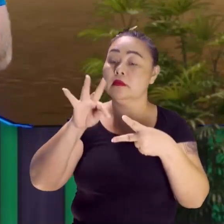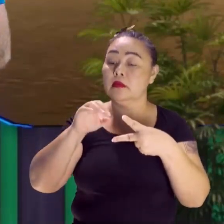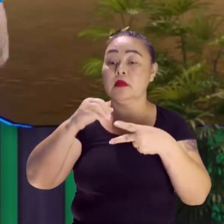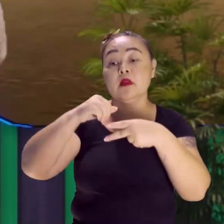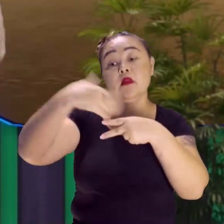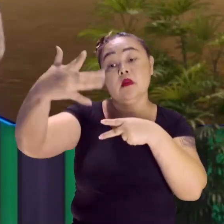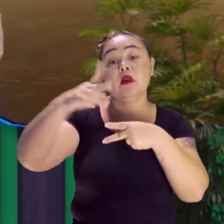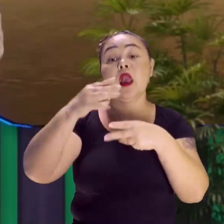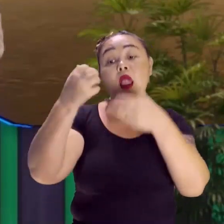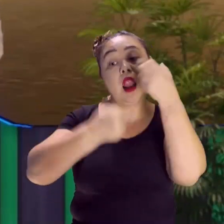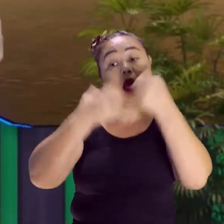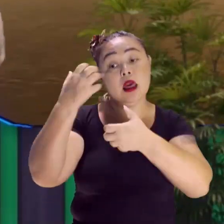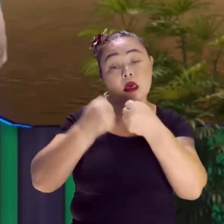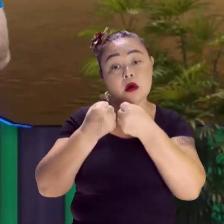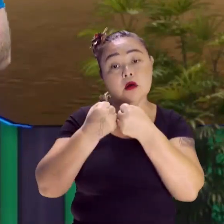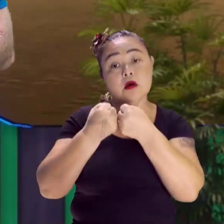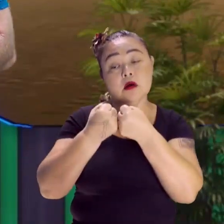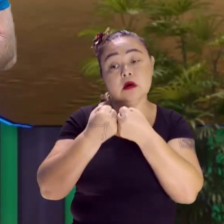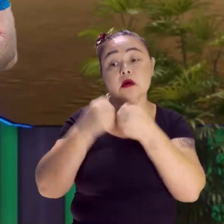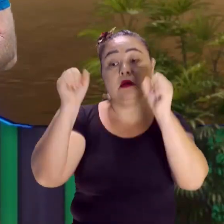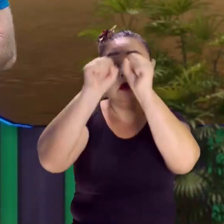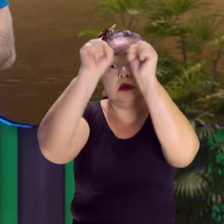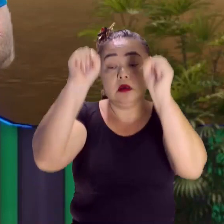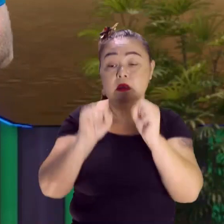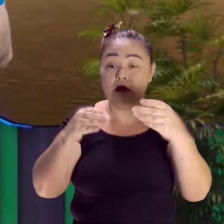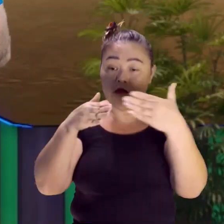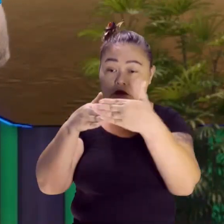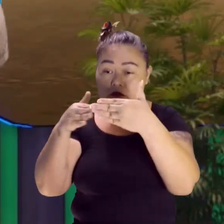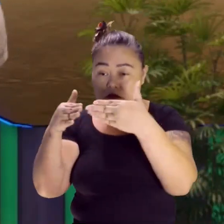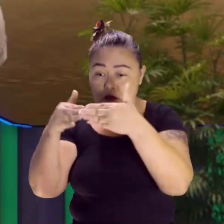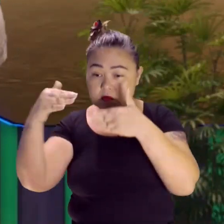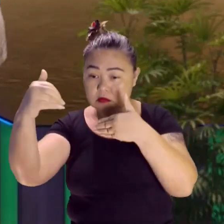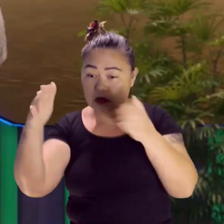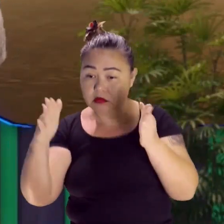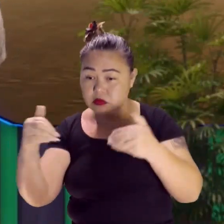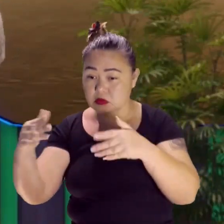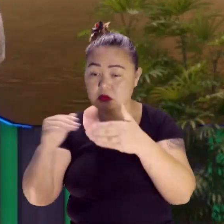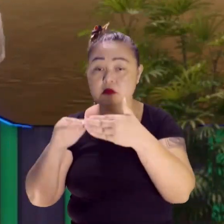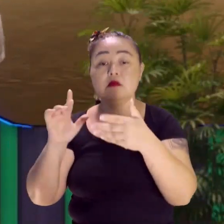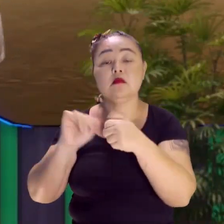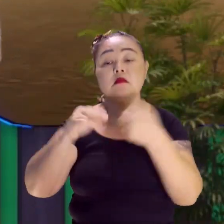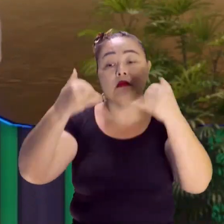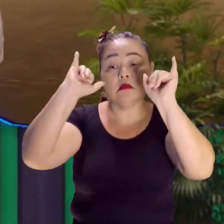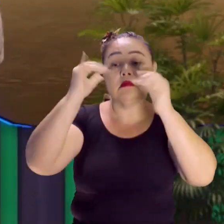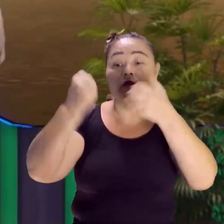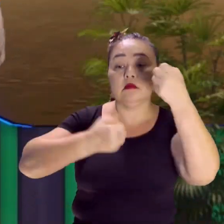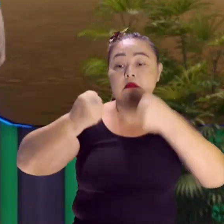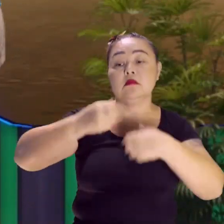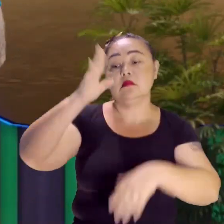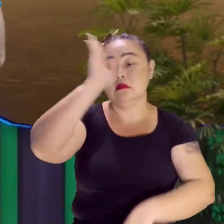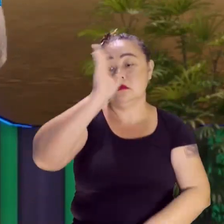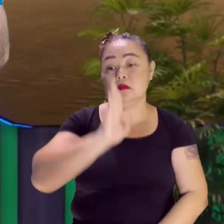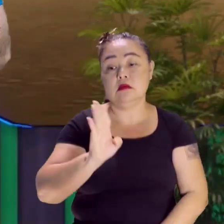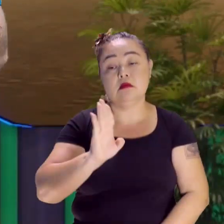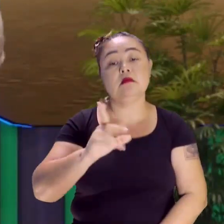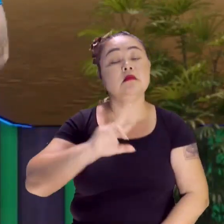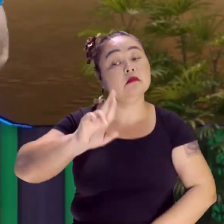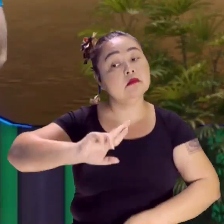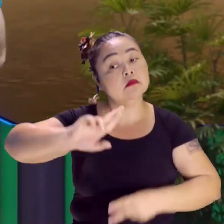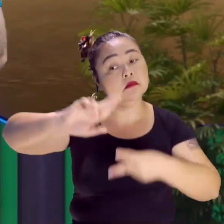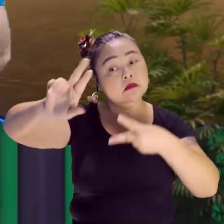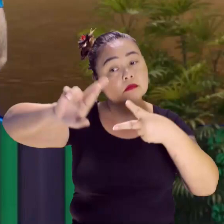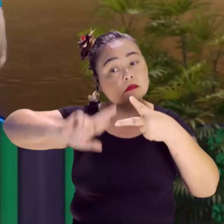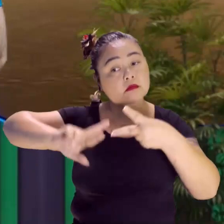e o leite é o sistema intensivo de produção da pecuária leiteira do Brasil Então a diferença